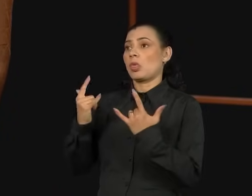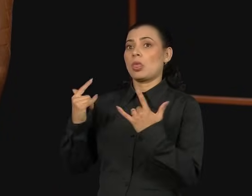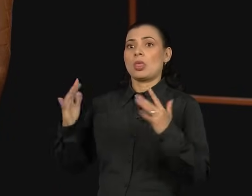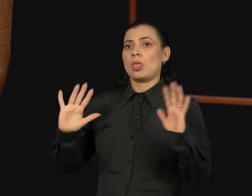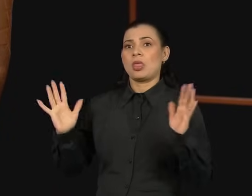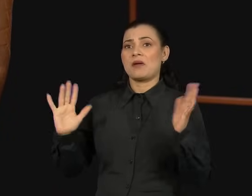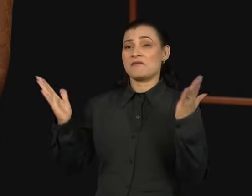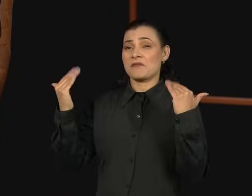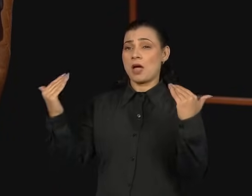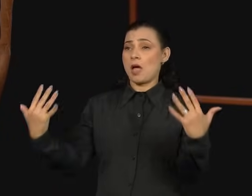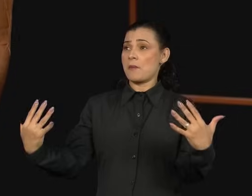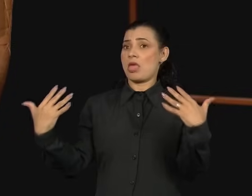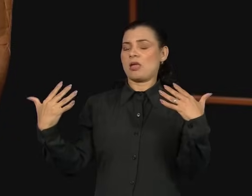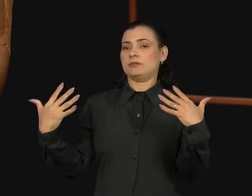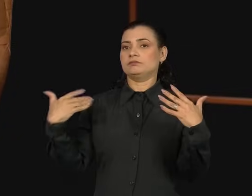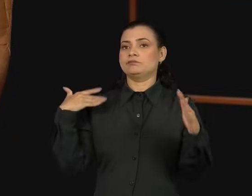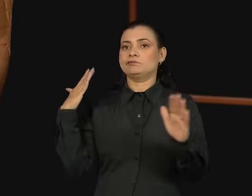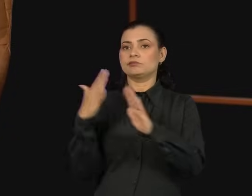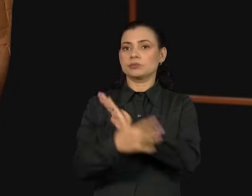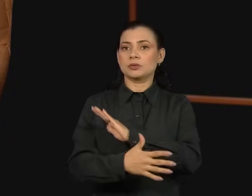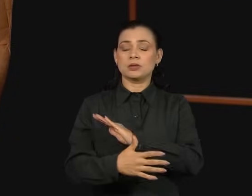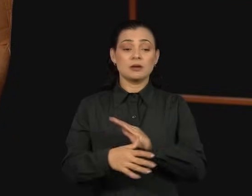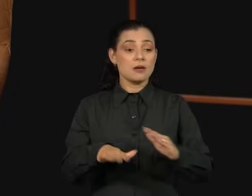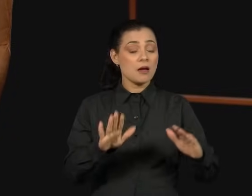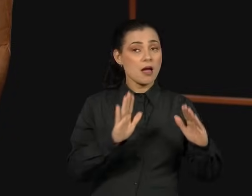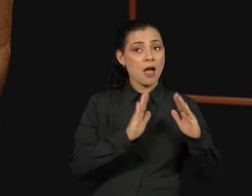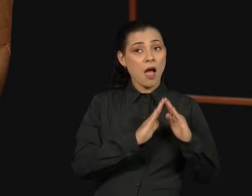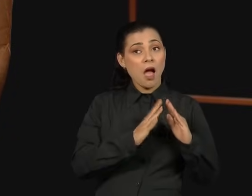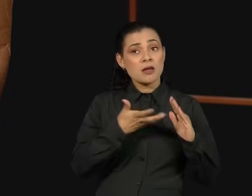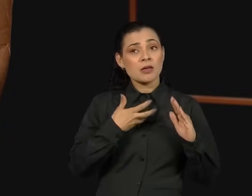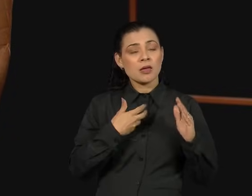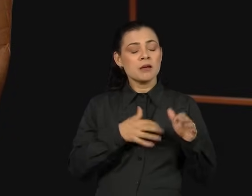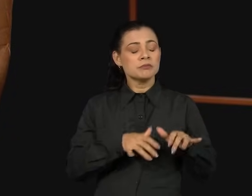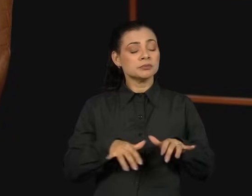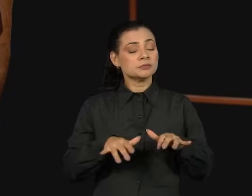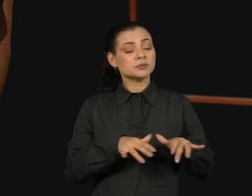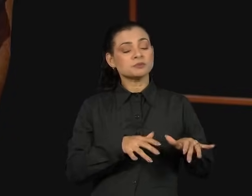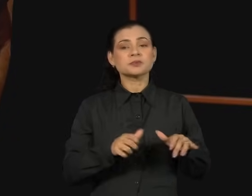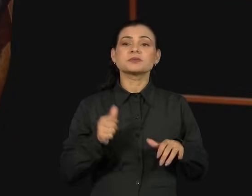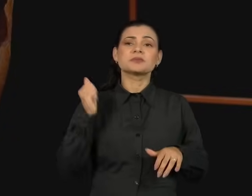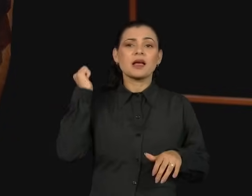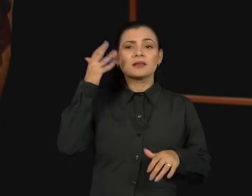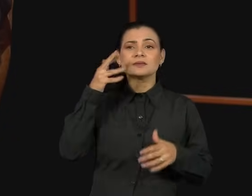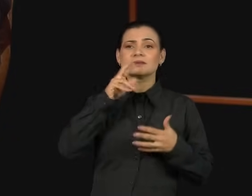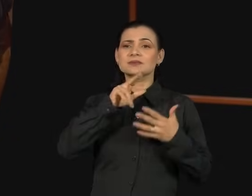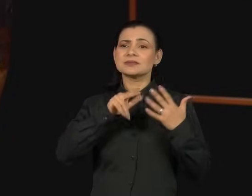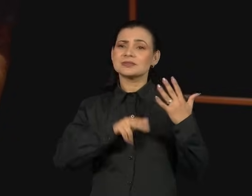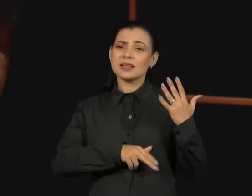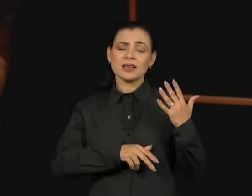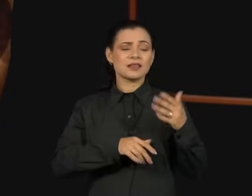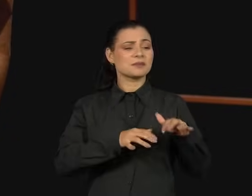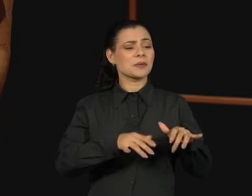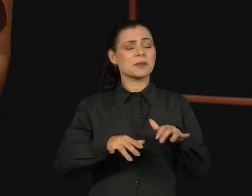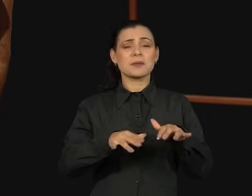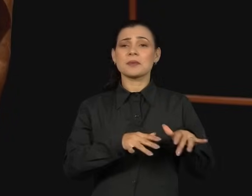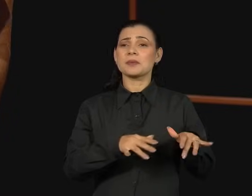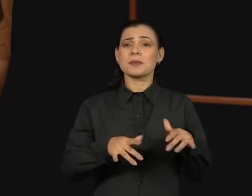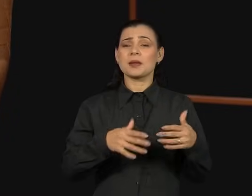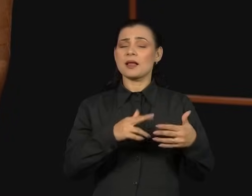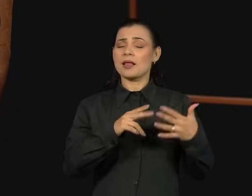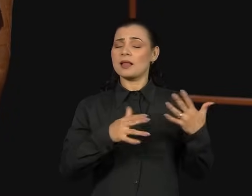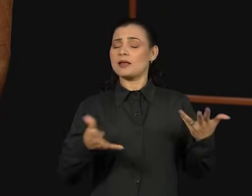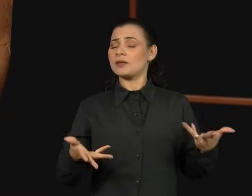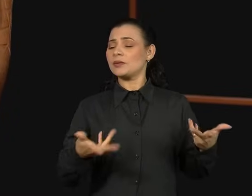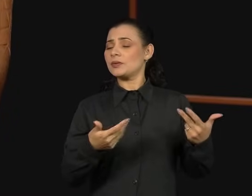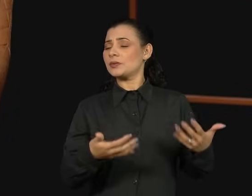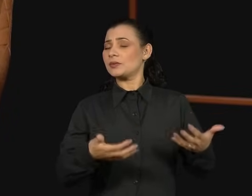daquele sucesso e chega em casa onde ele quer tocar sonatas de Beethoven, de Haydn, de Mozart e tentar fazer